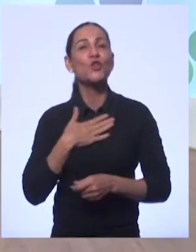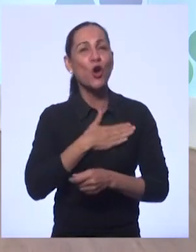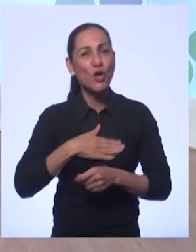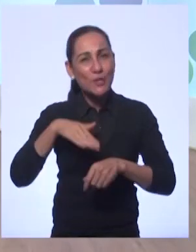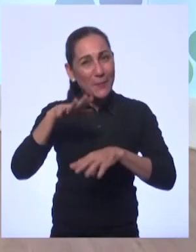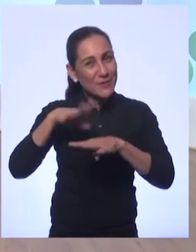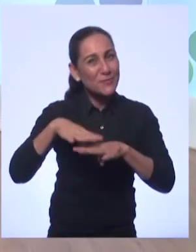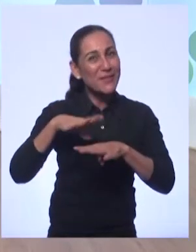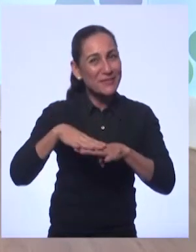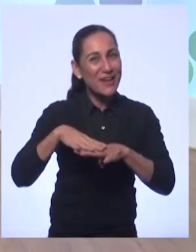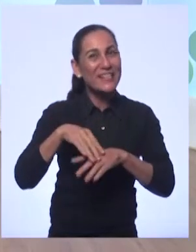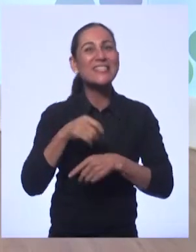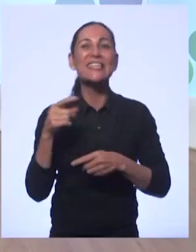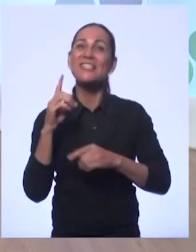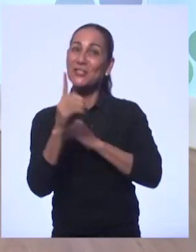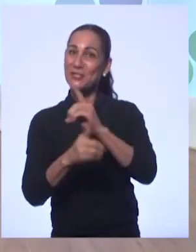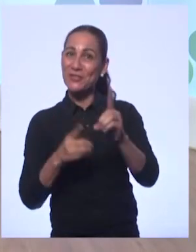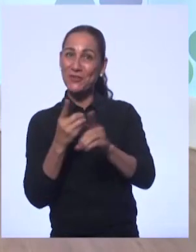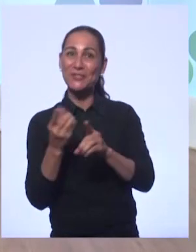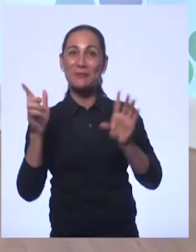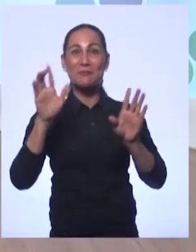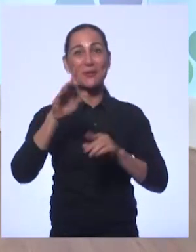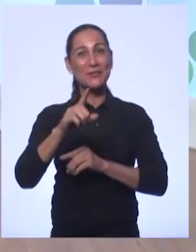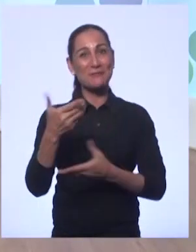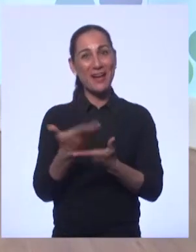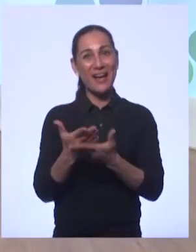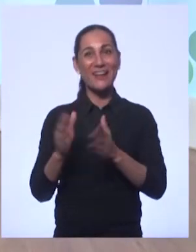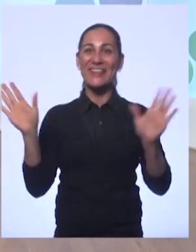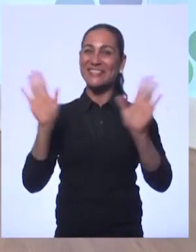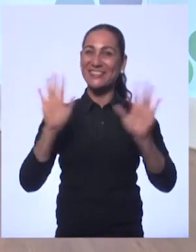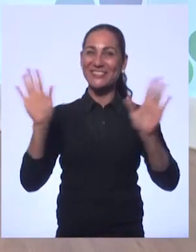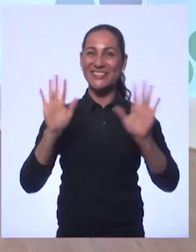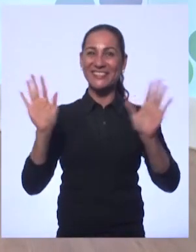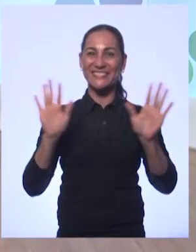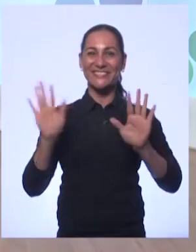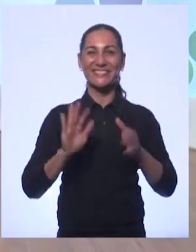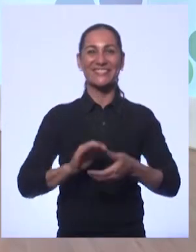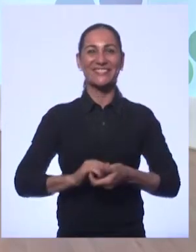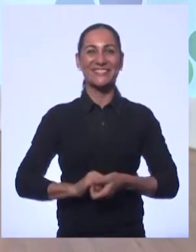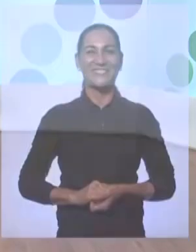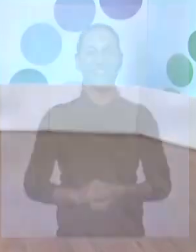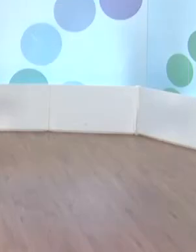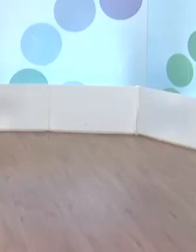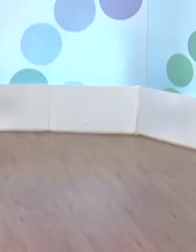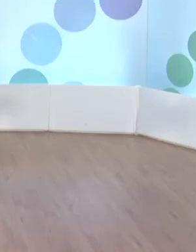de matemática. E a gente se vê numa próxima aula. Tchau, tchau. Tchau, tchau.